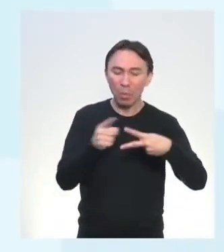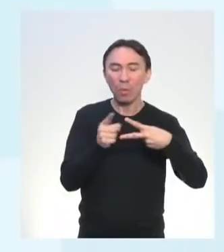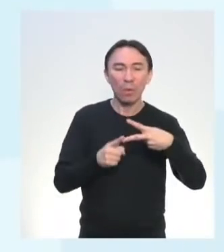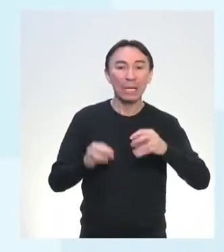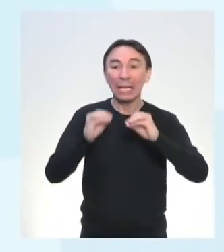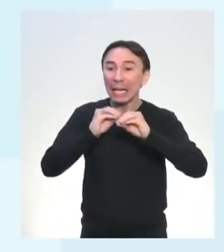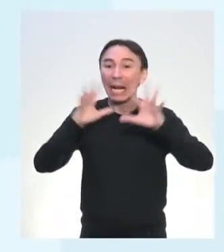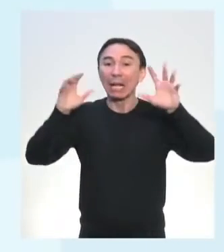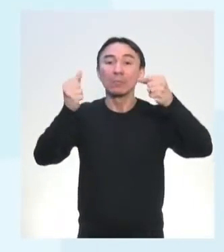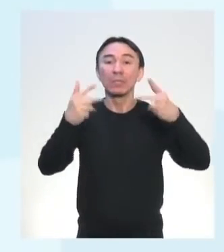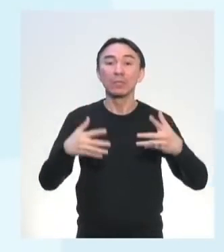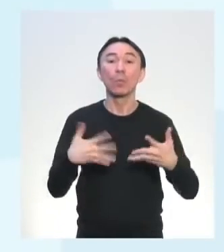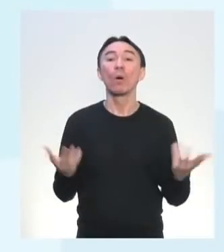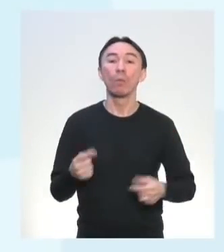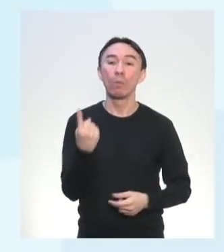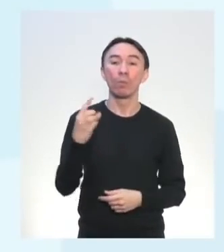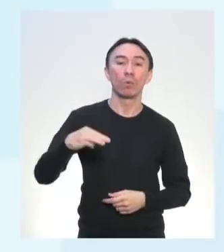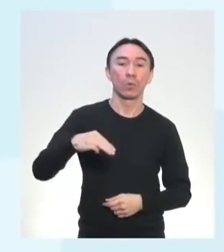1 minuto, a gente já volta.